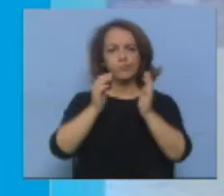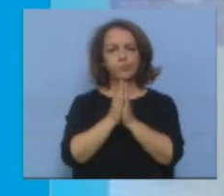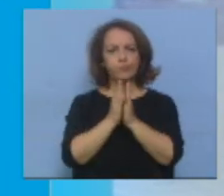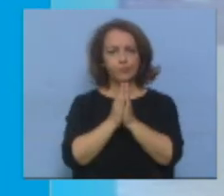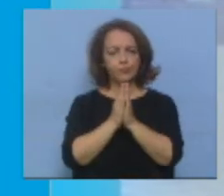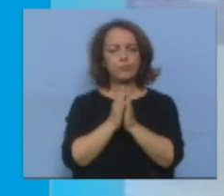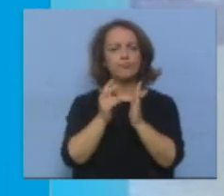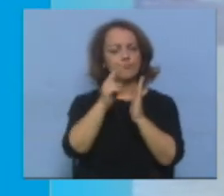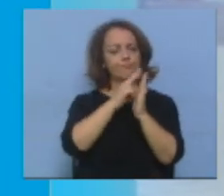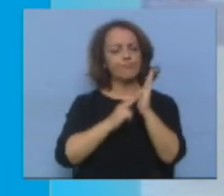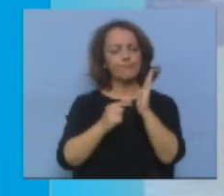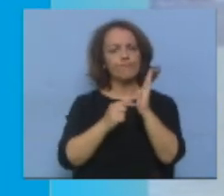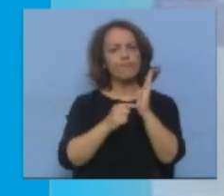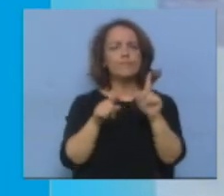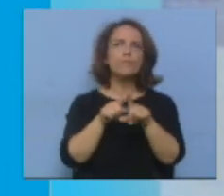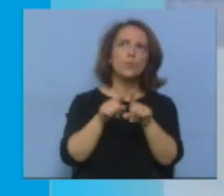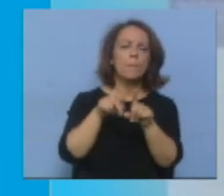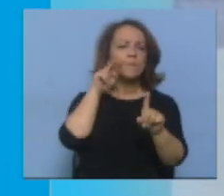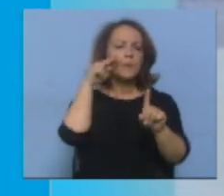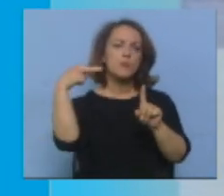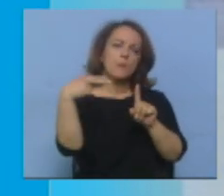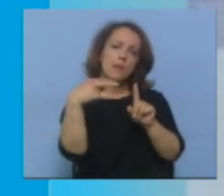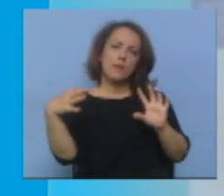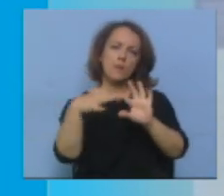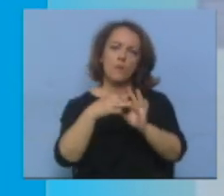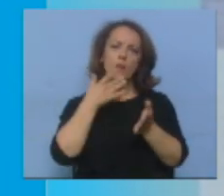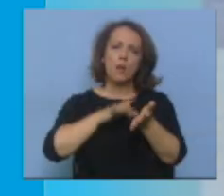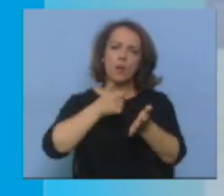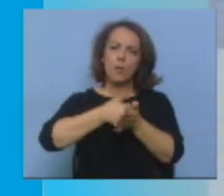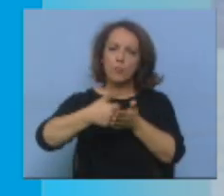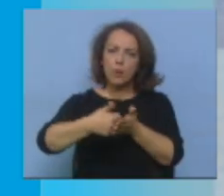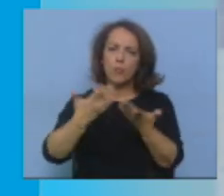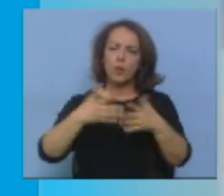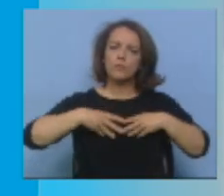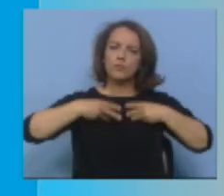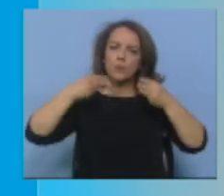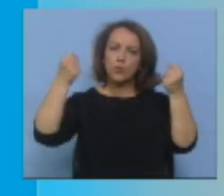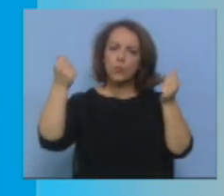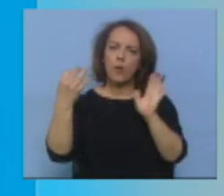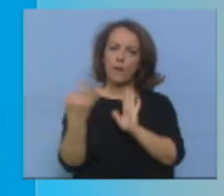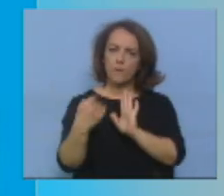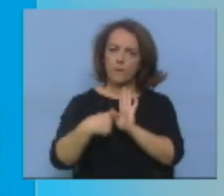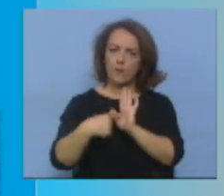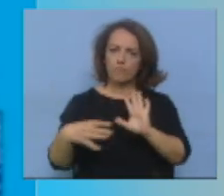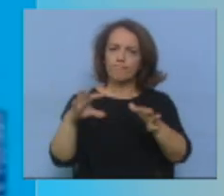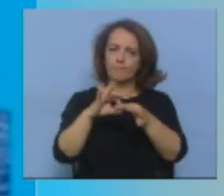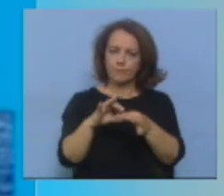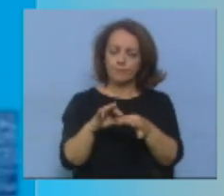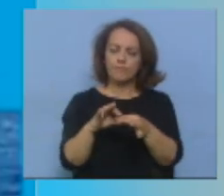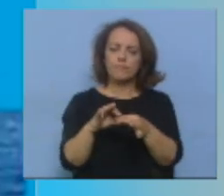esta perspectiva bíblica e espiritual também com que interessa abordar esta